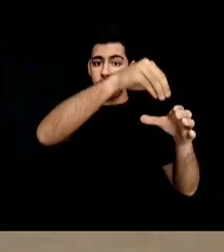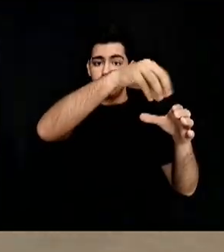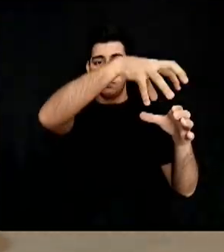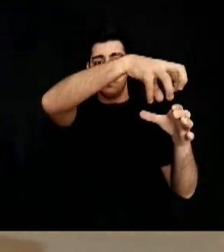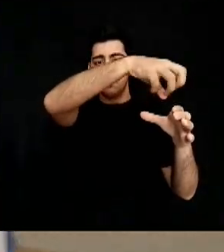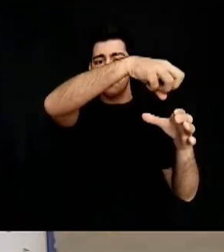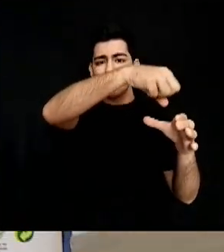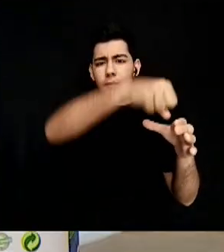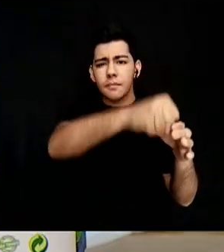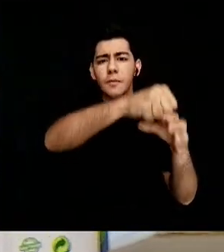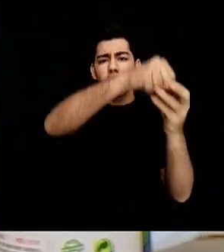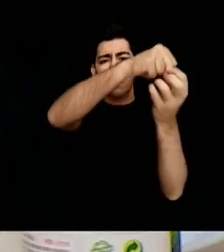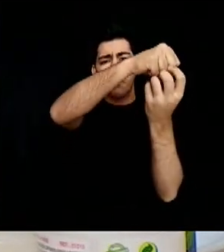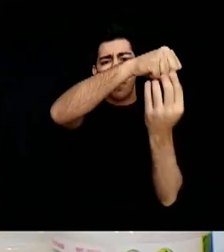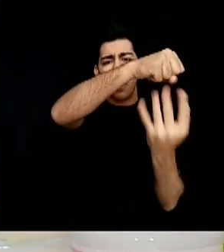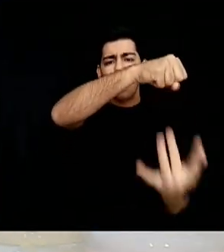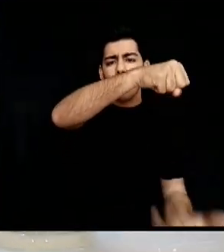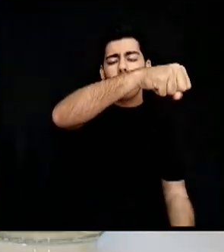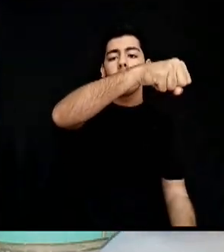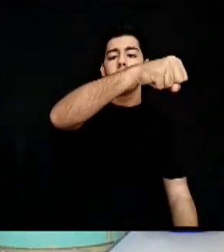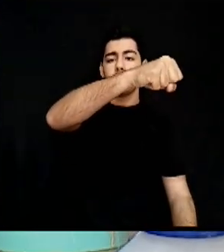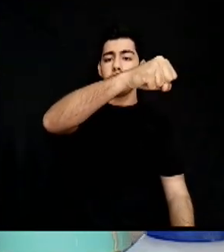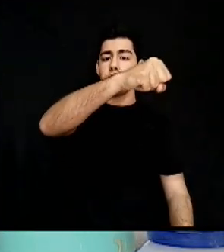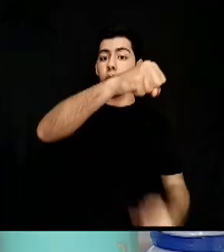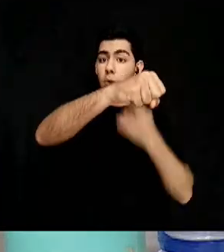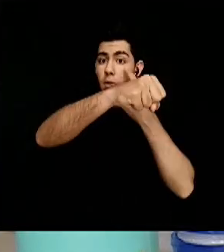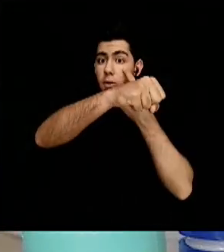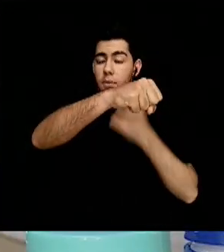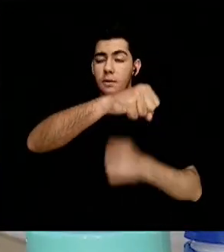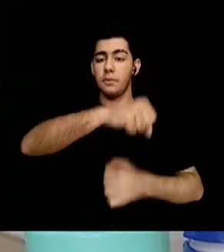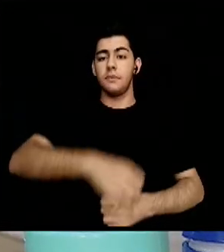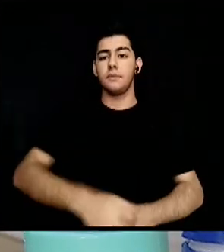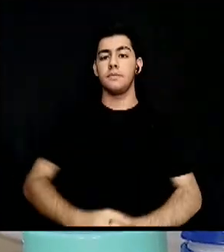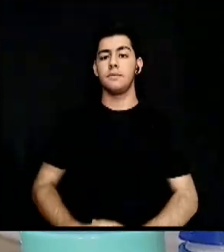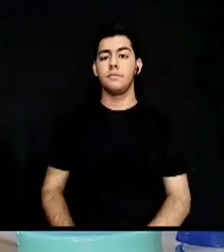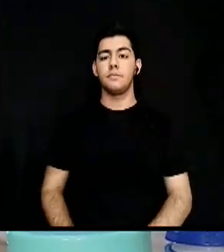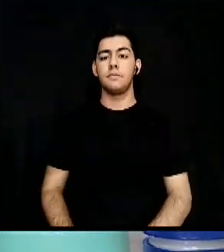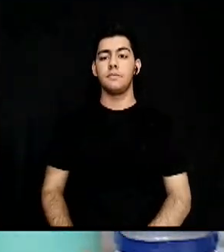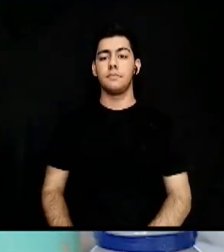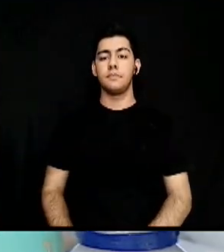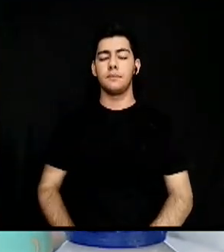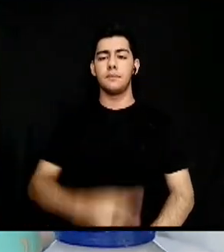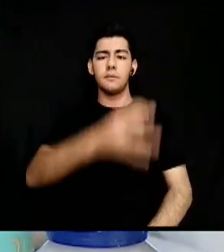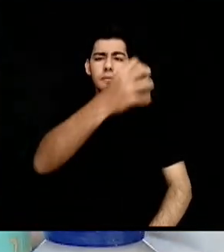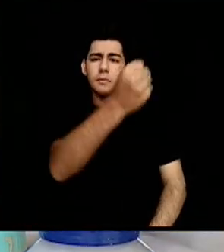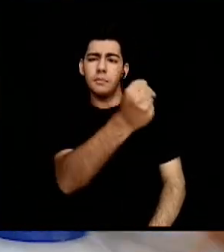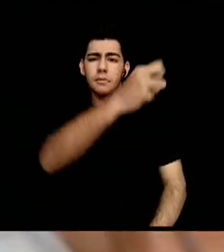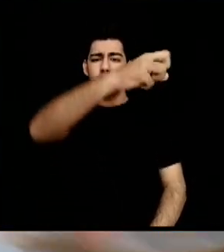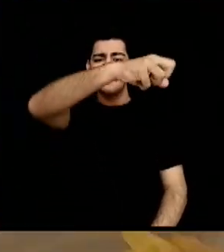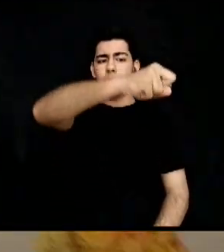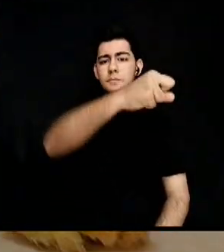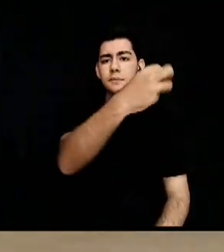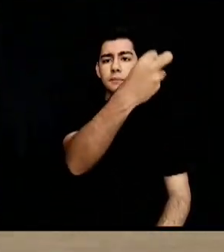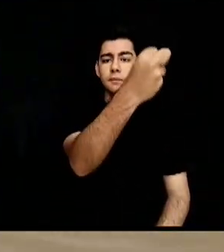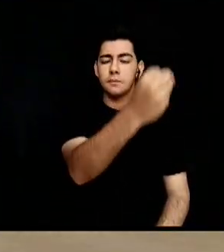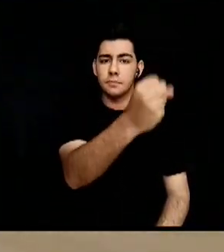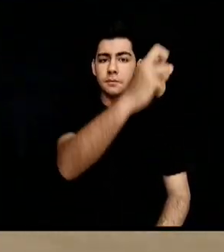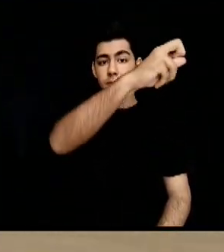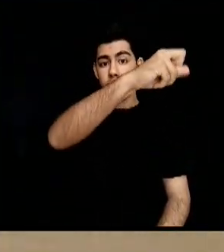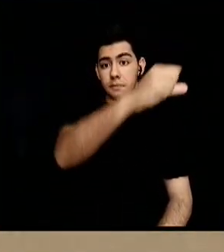o excesso, ó. Eu aperto para que ela fique úmida, mas que ela não fique pingando. Tá. Tá?